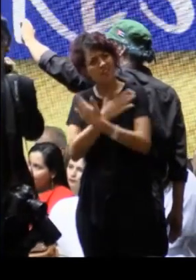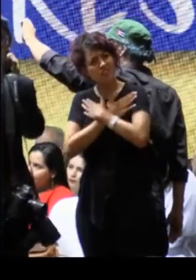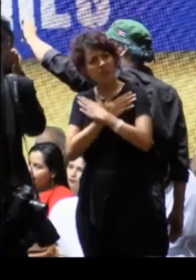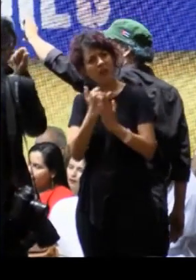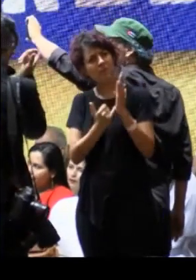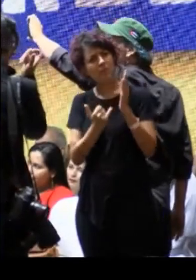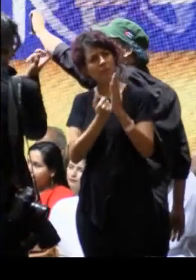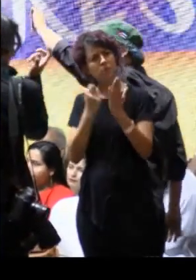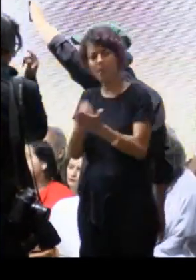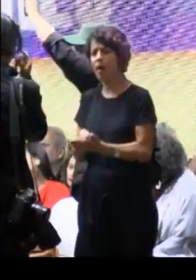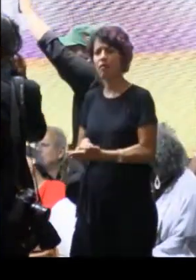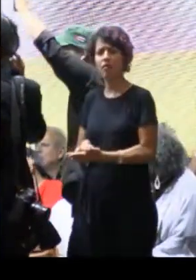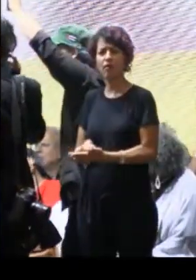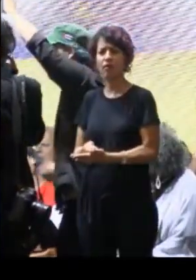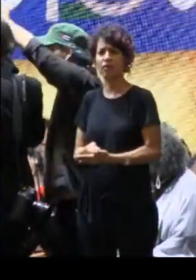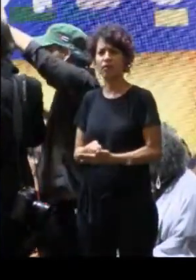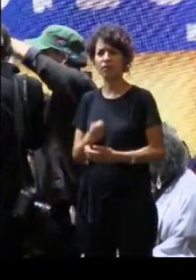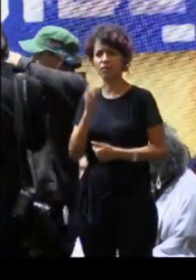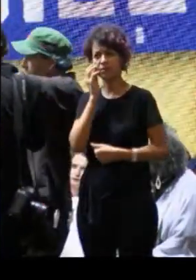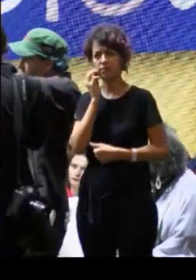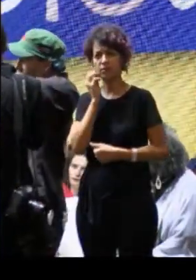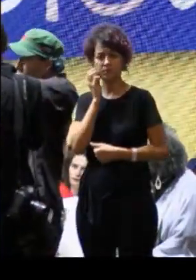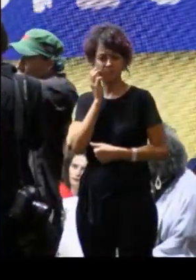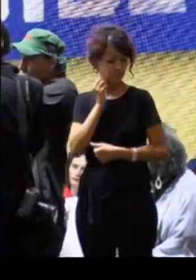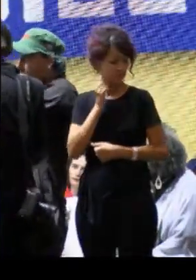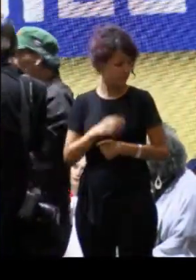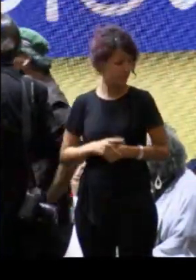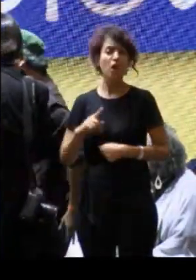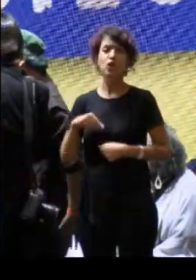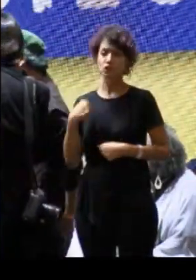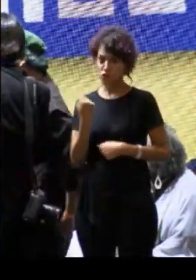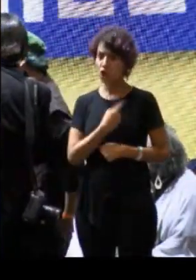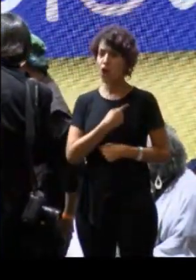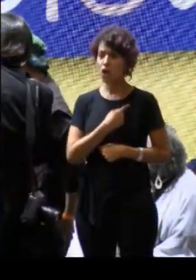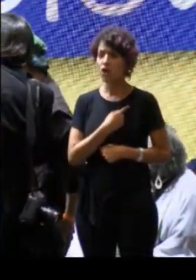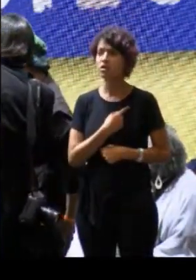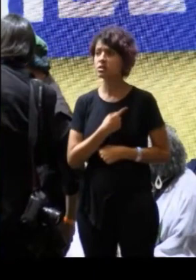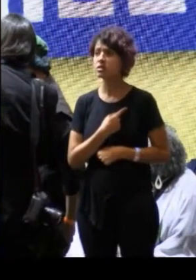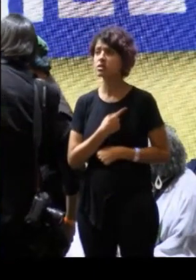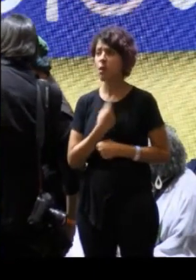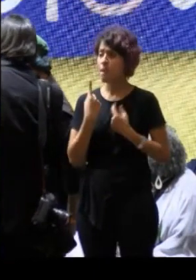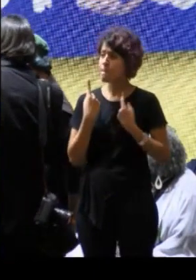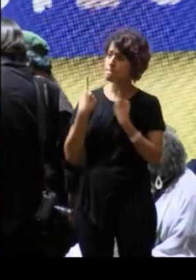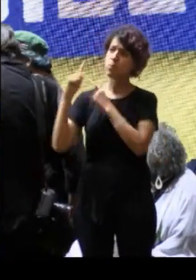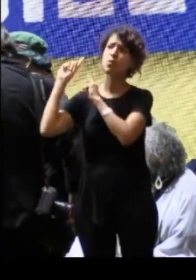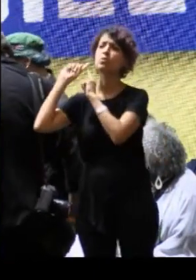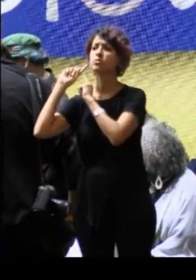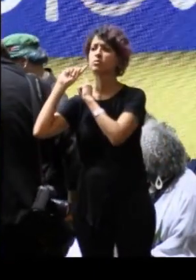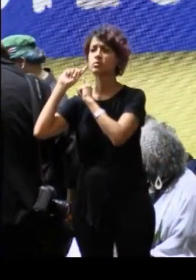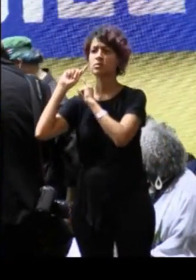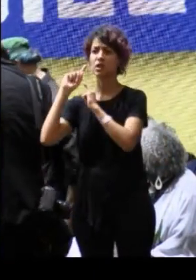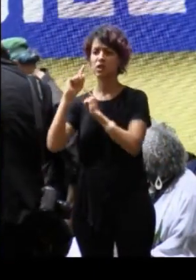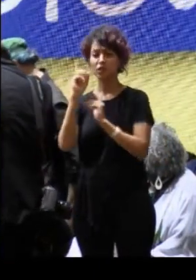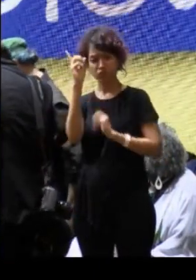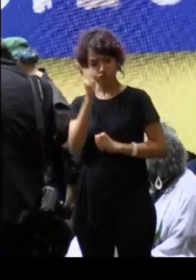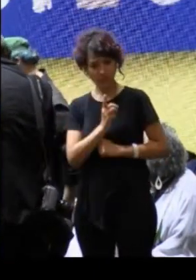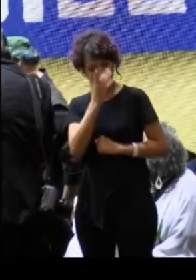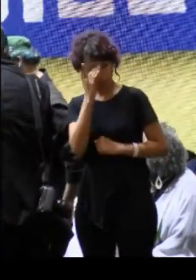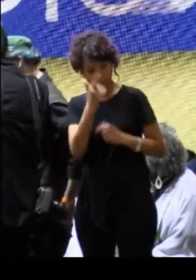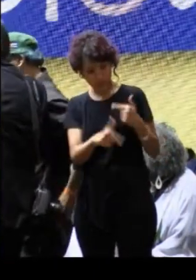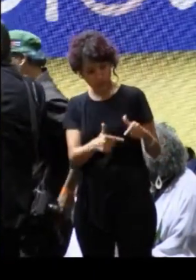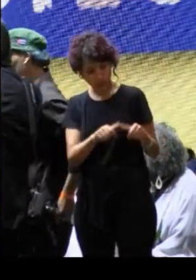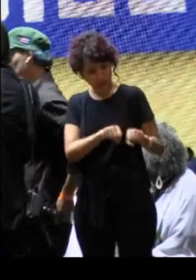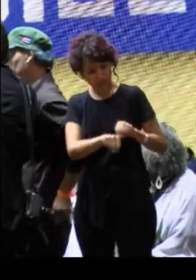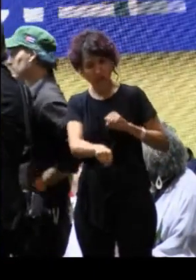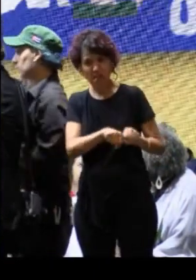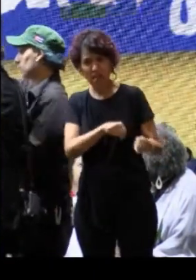conta. Somos e seremos oposição a um governo que rasga direito dos trabalhadores e